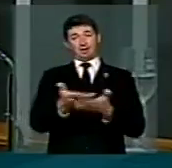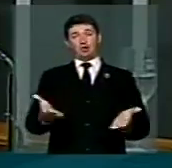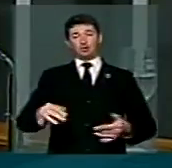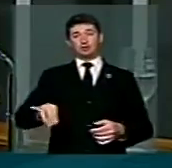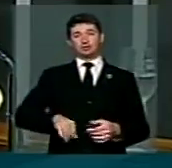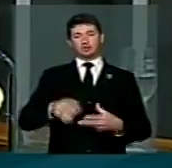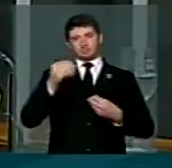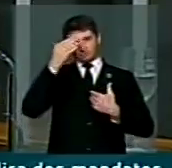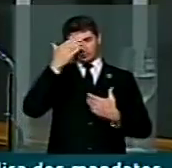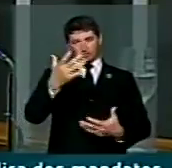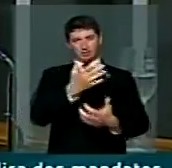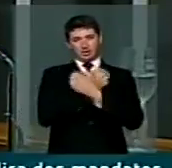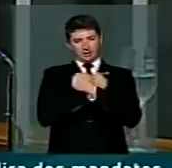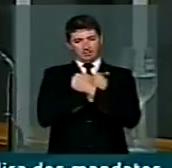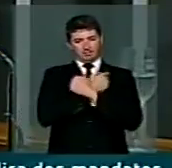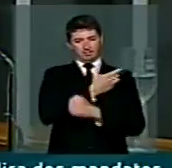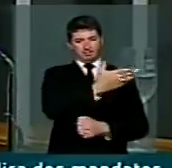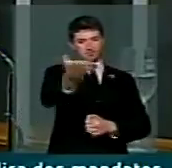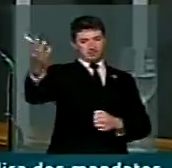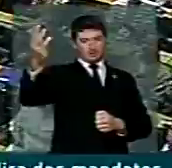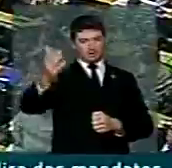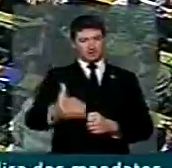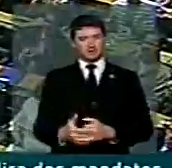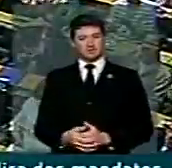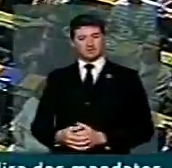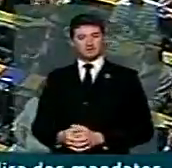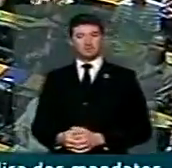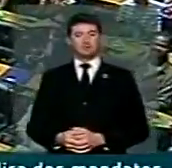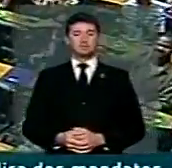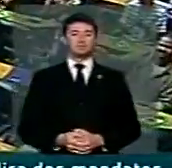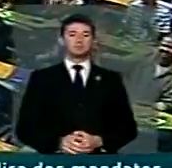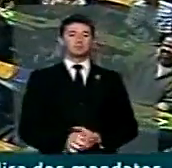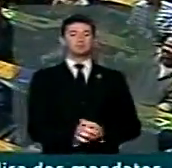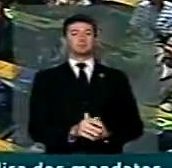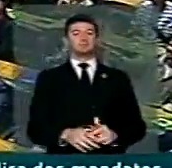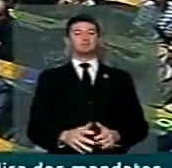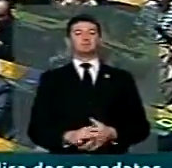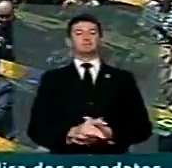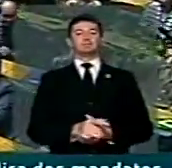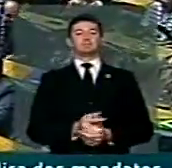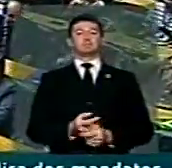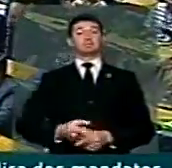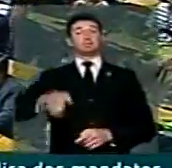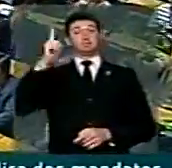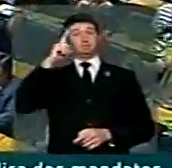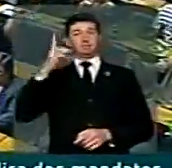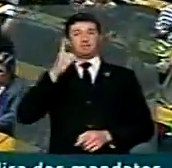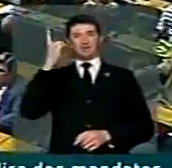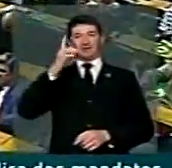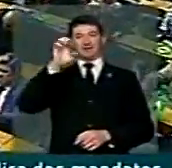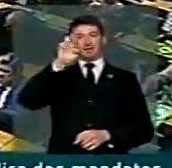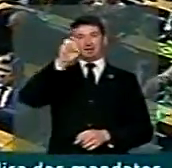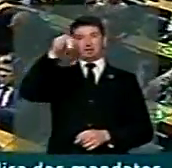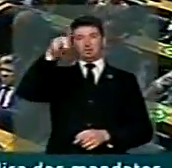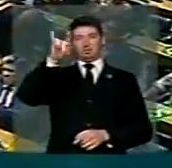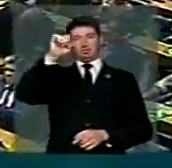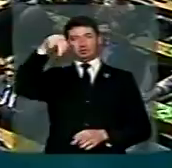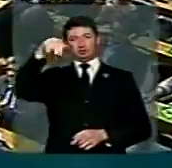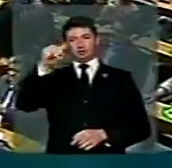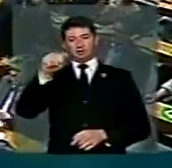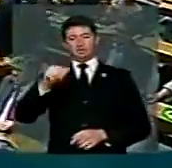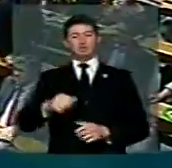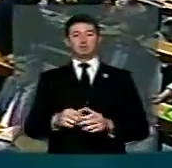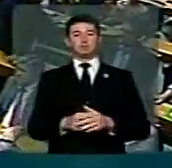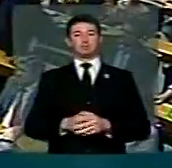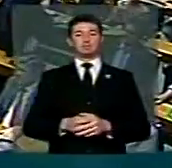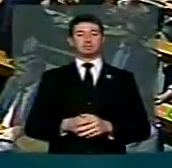Muito obrigada, um abraço a todos e as nossas homenagens. Deputada Luísa Erundina, do PSB do estado